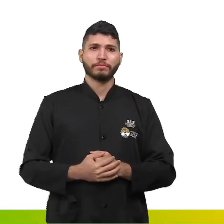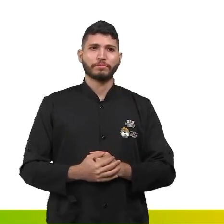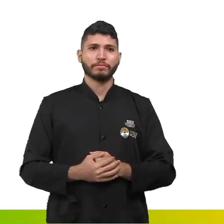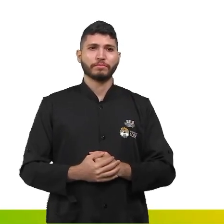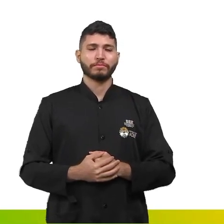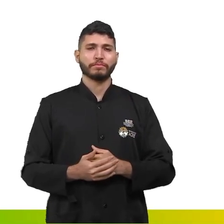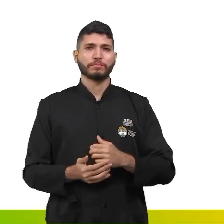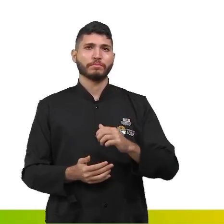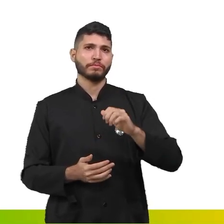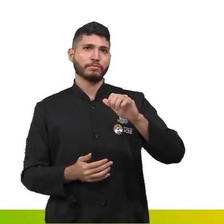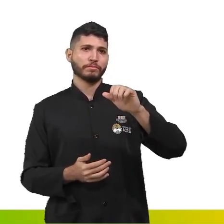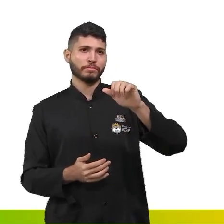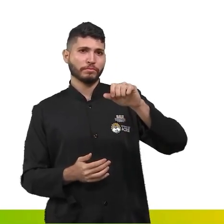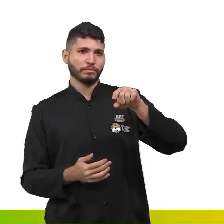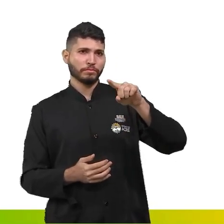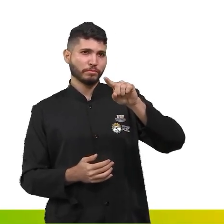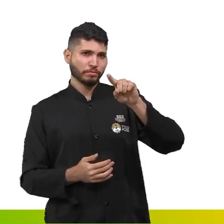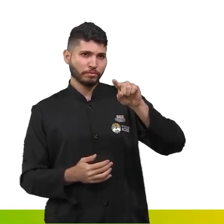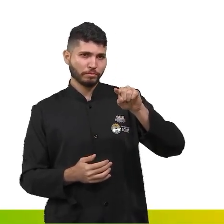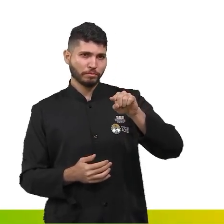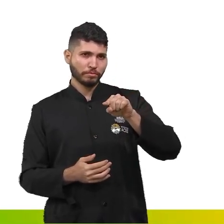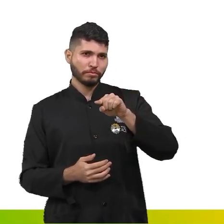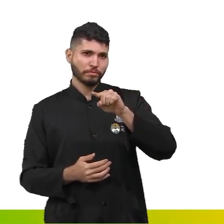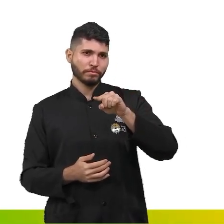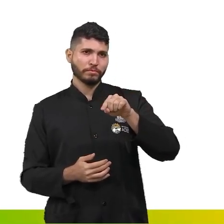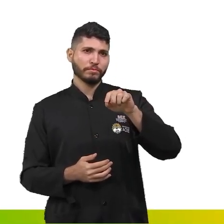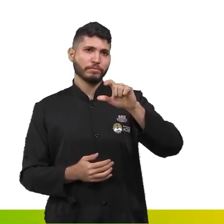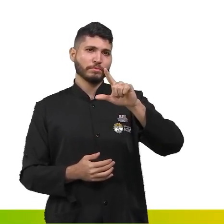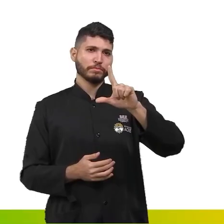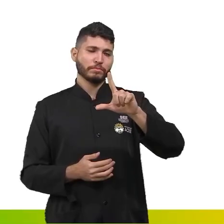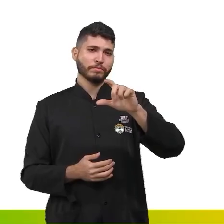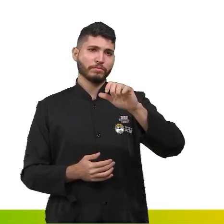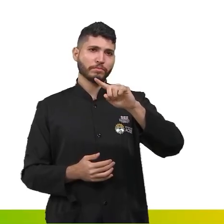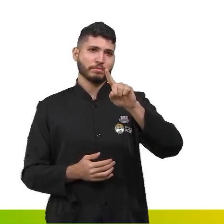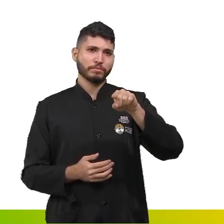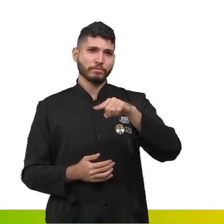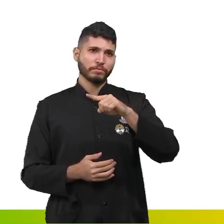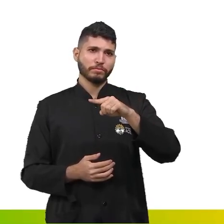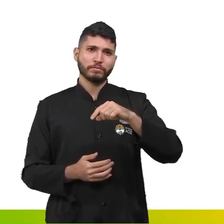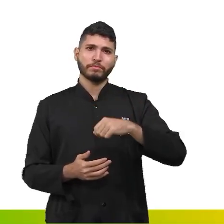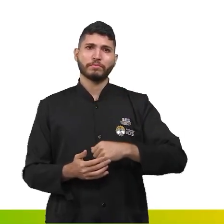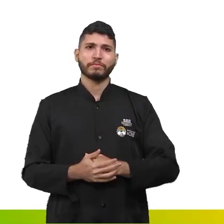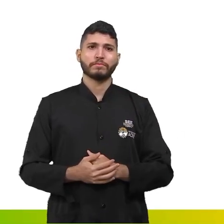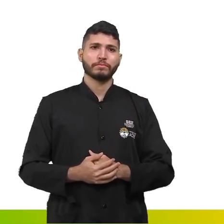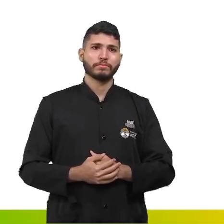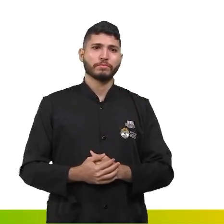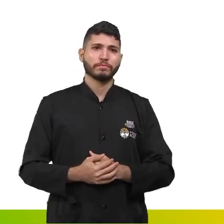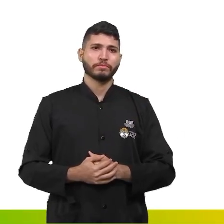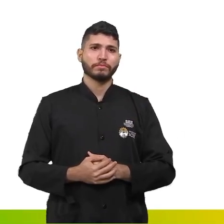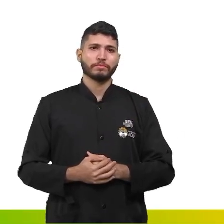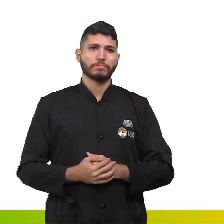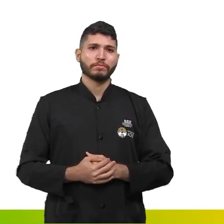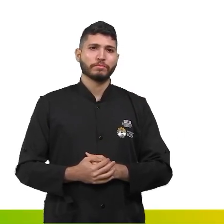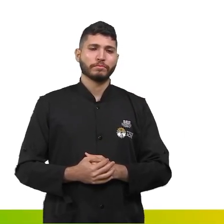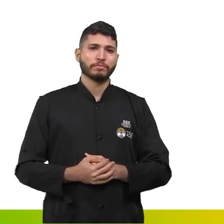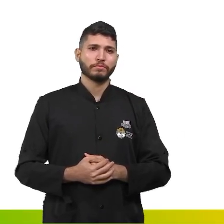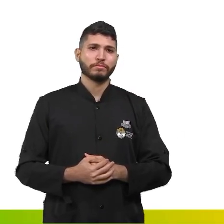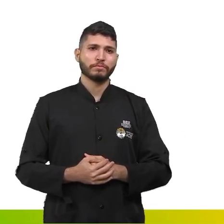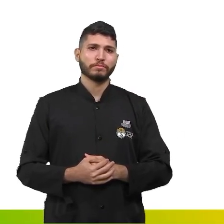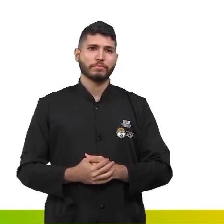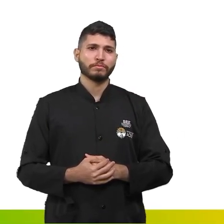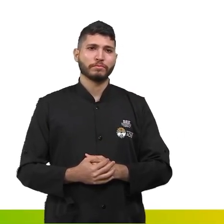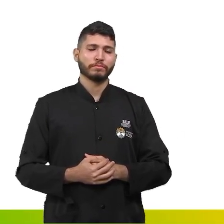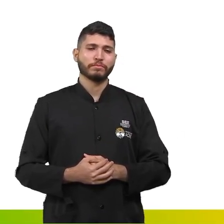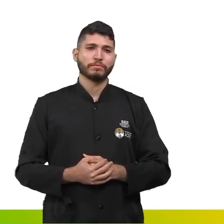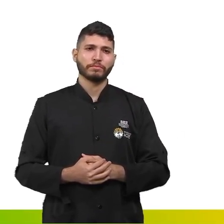lado e ângulo. Então, vamos lá. Esse aqui é lado, ângulo, ângulo e oposto, cancela. Ângulo, lado,